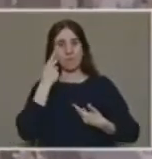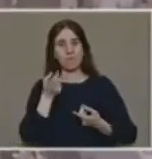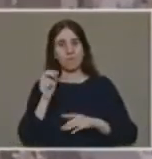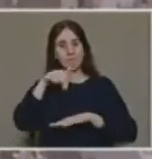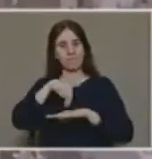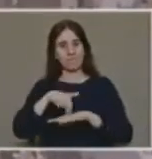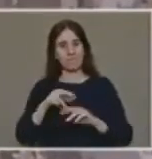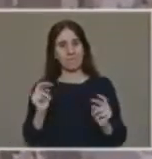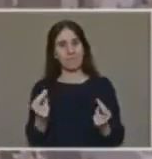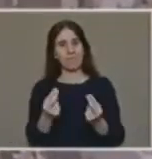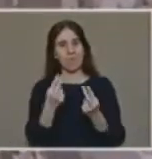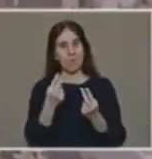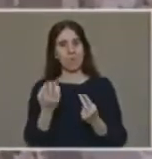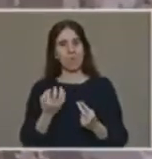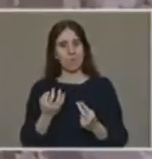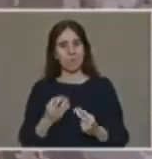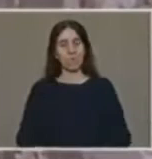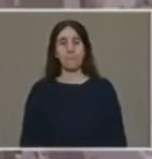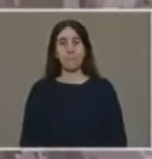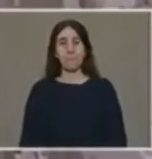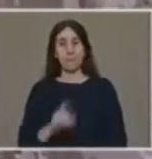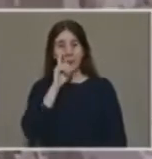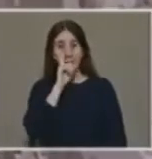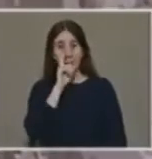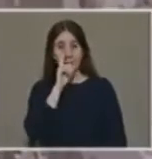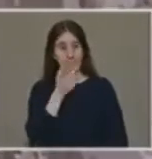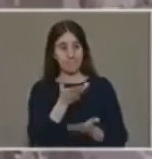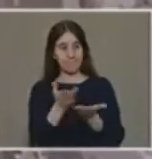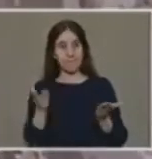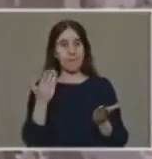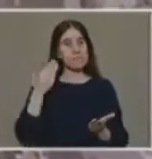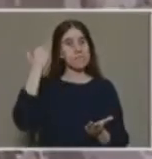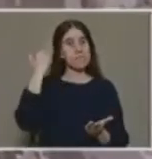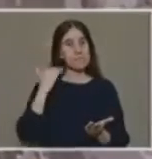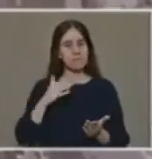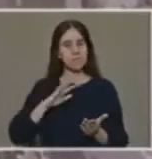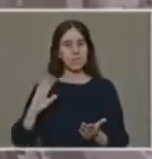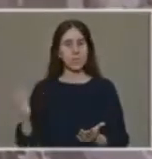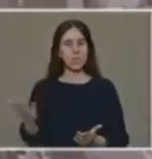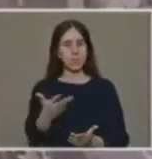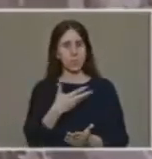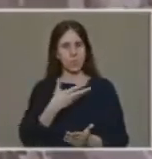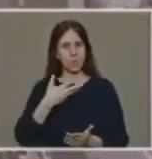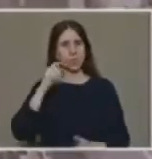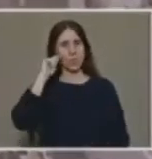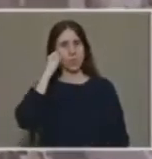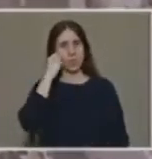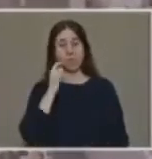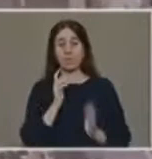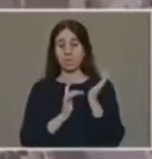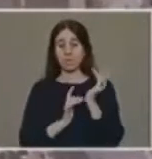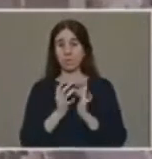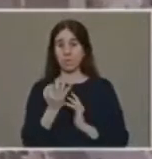ressuscitado. Recordemos que eles estavam inseridos também num contexto hostil. Se Jesus foi